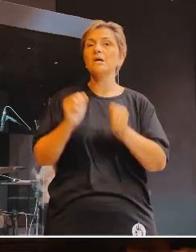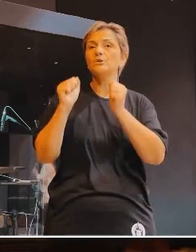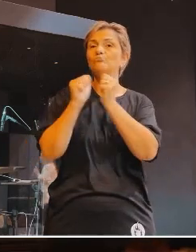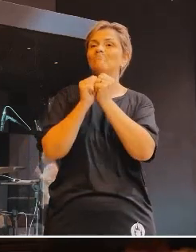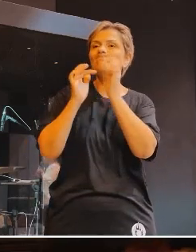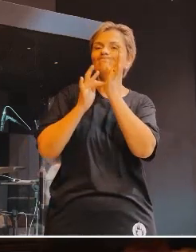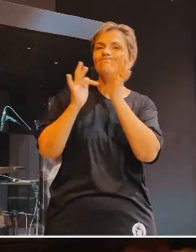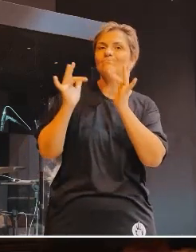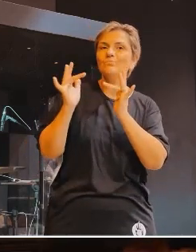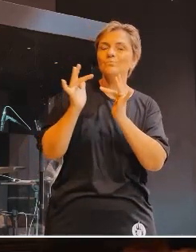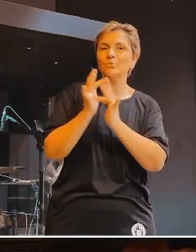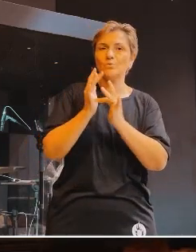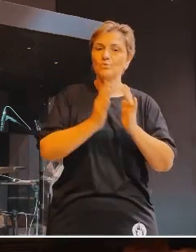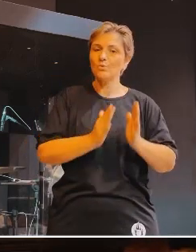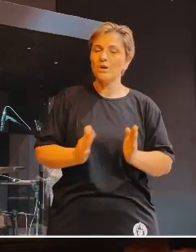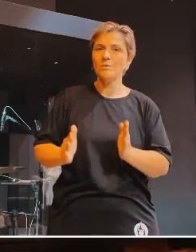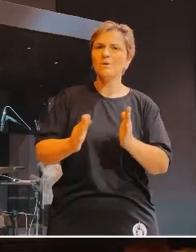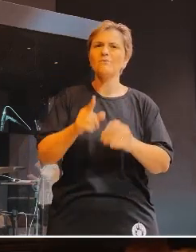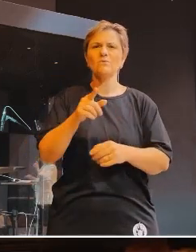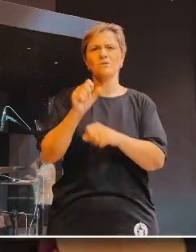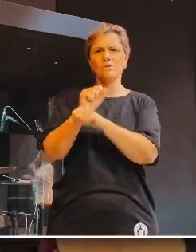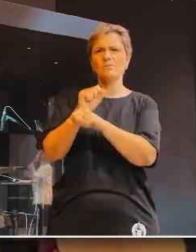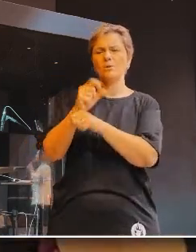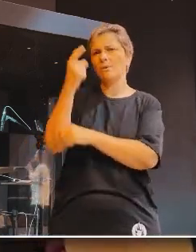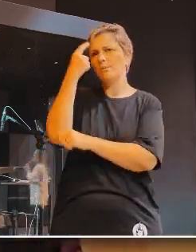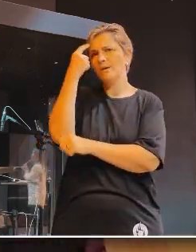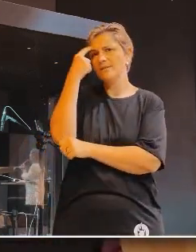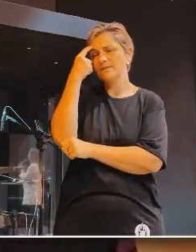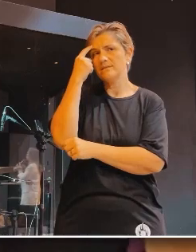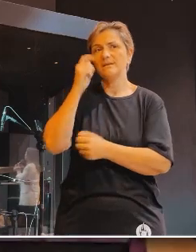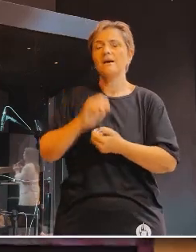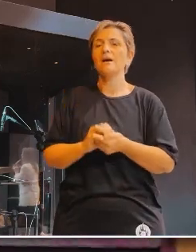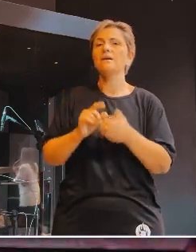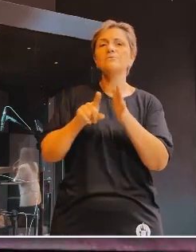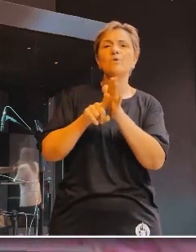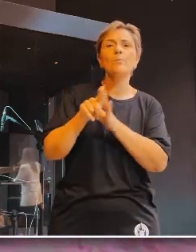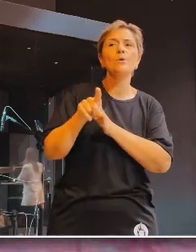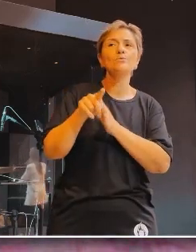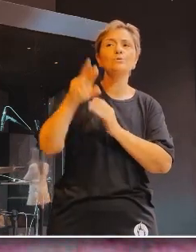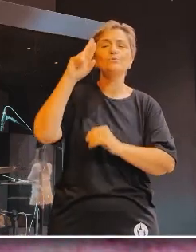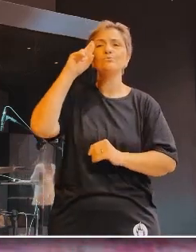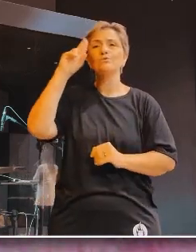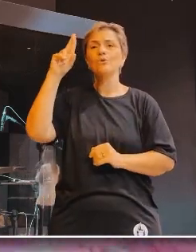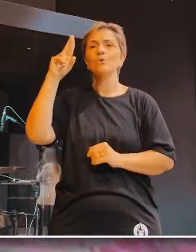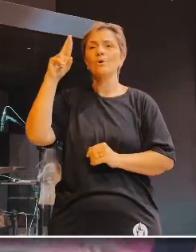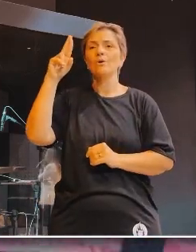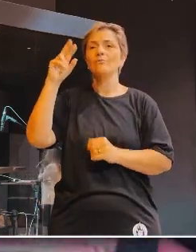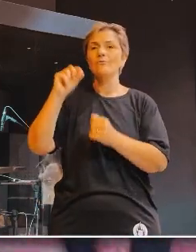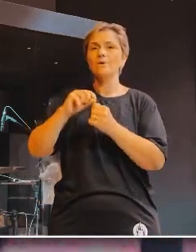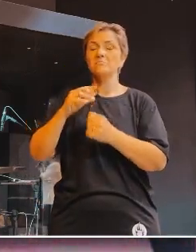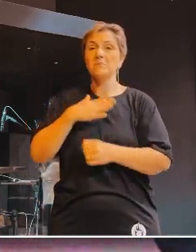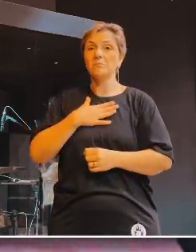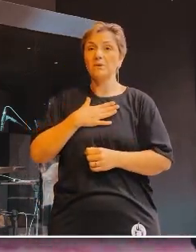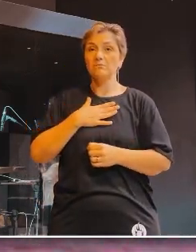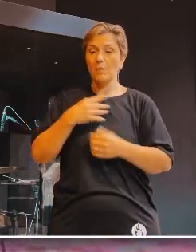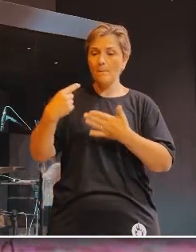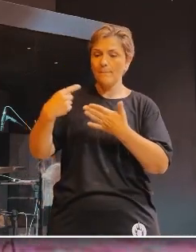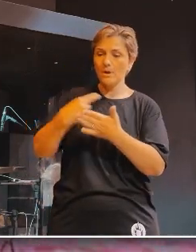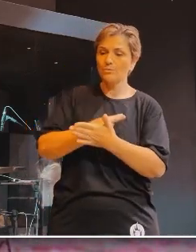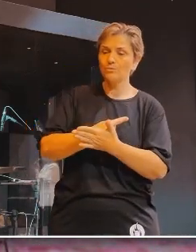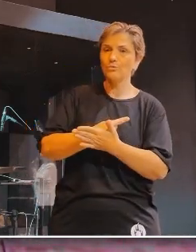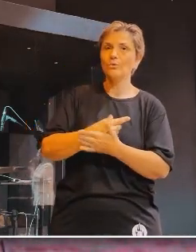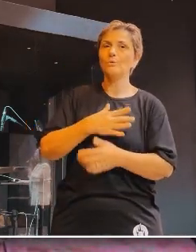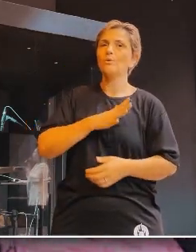Jesus. Você já parou para pensar, e essa foi uma pergunta que o Senhor colocou no meu coração, para ministrar